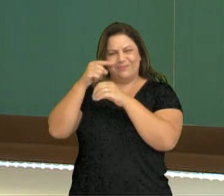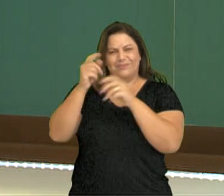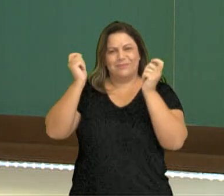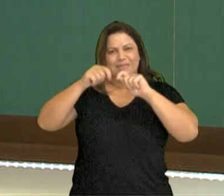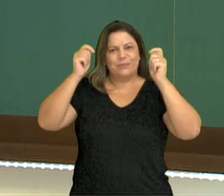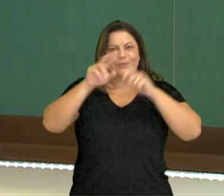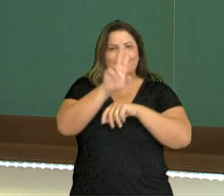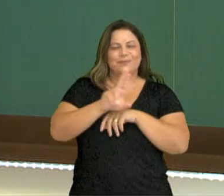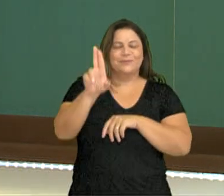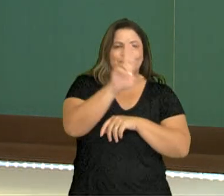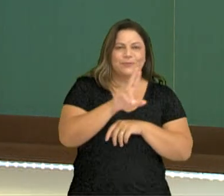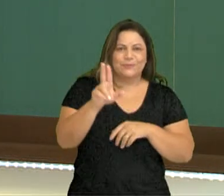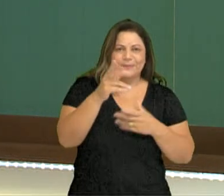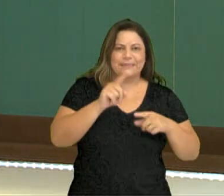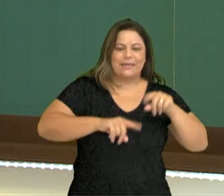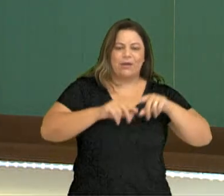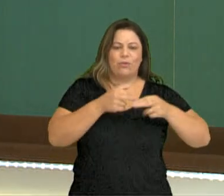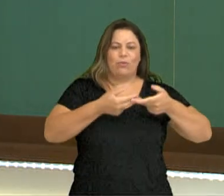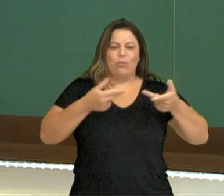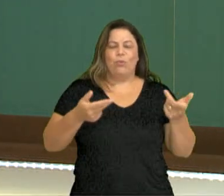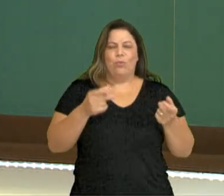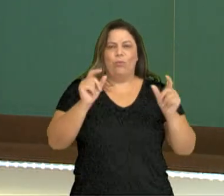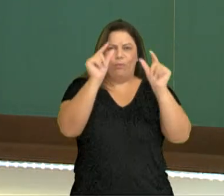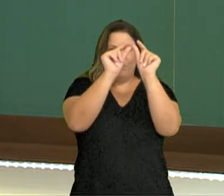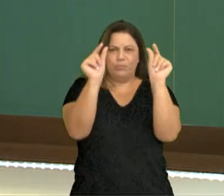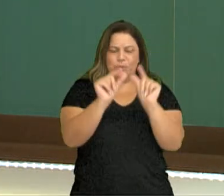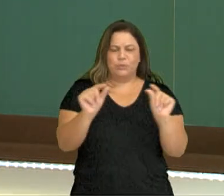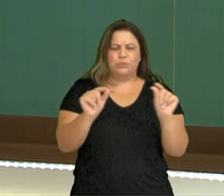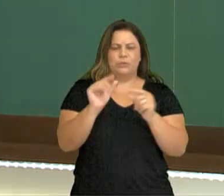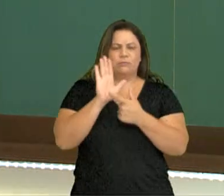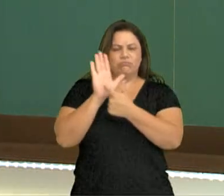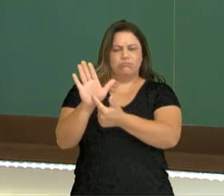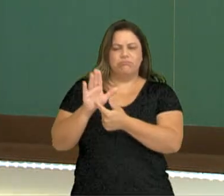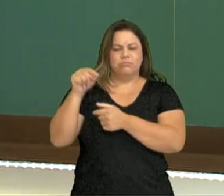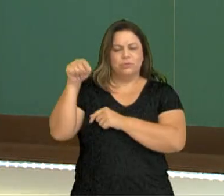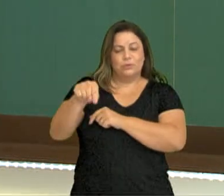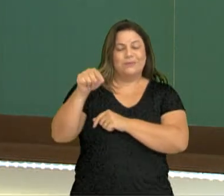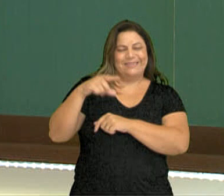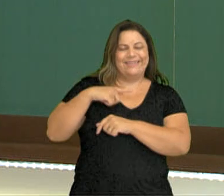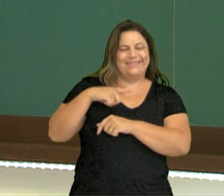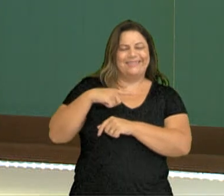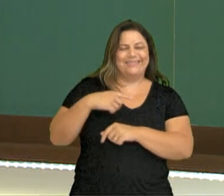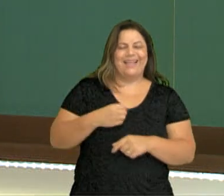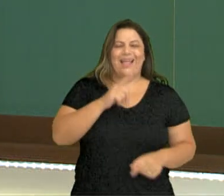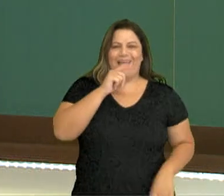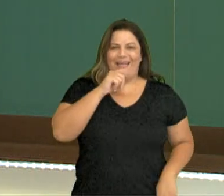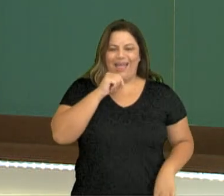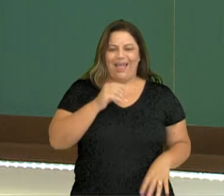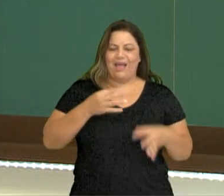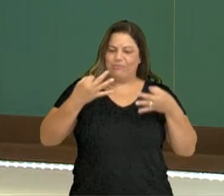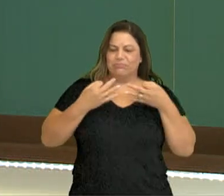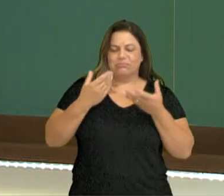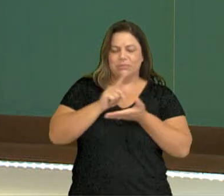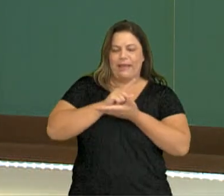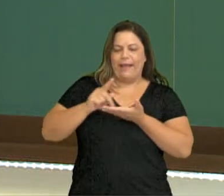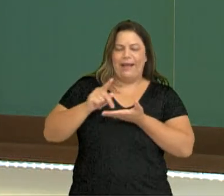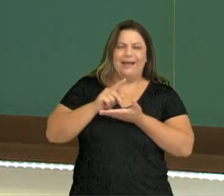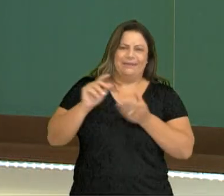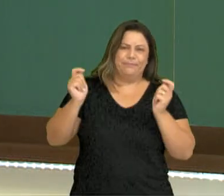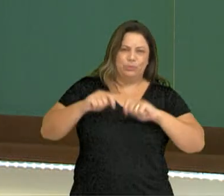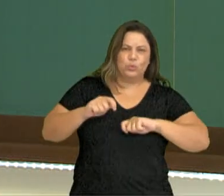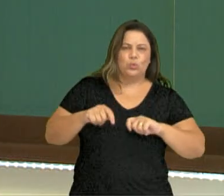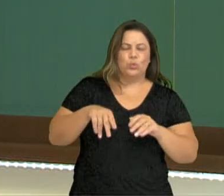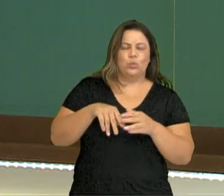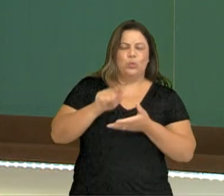possível utilizar, por exemplo, um protozoário para indicar se aquela água está, né, ok, né, se ela tem uma matéria orgânica, se os